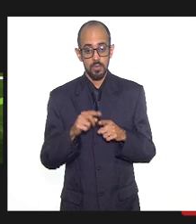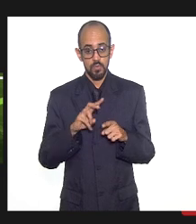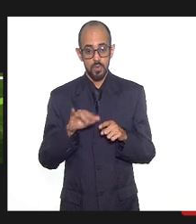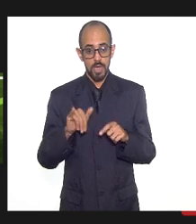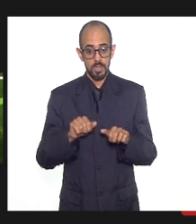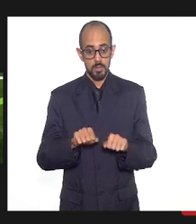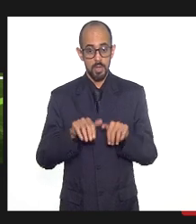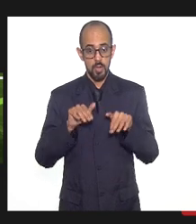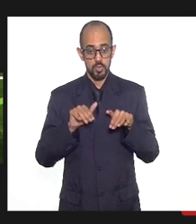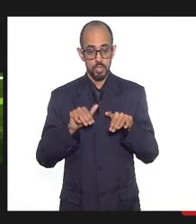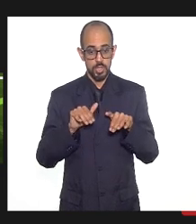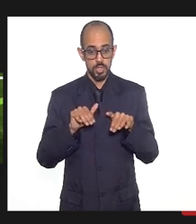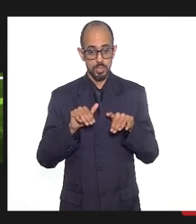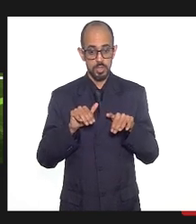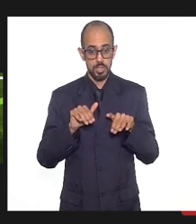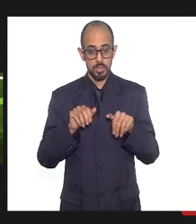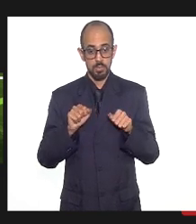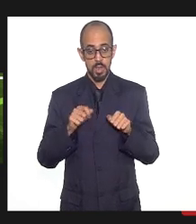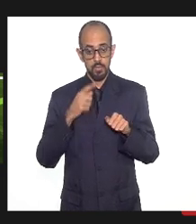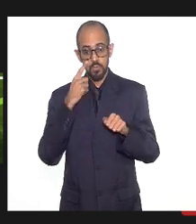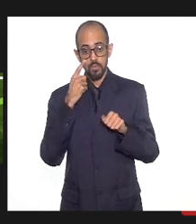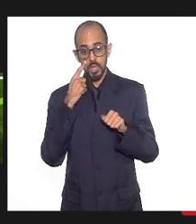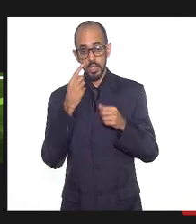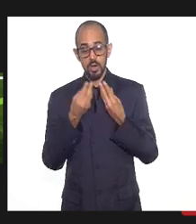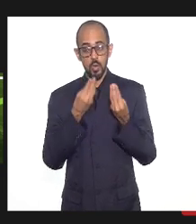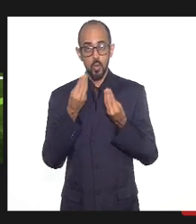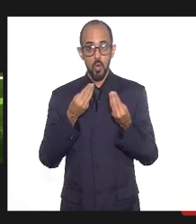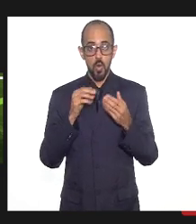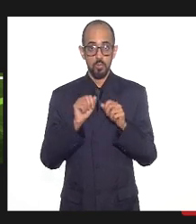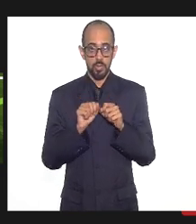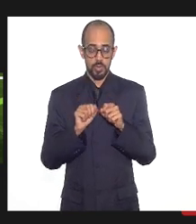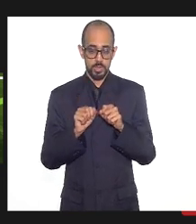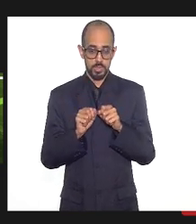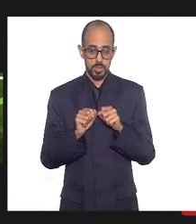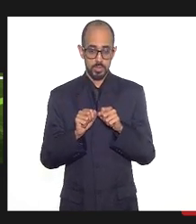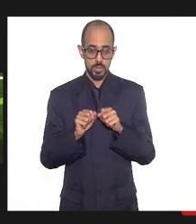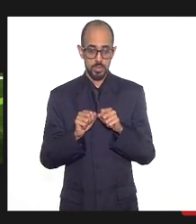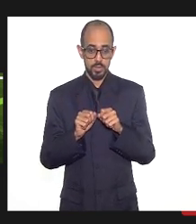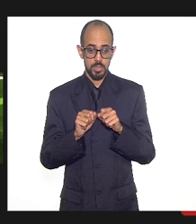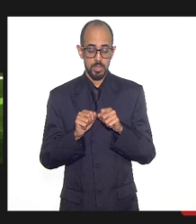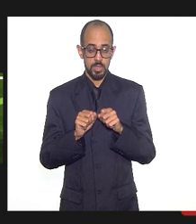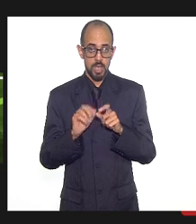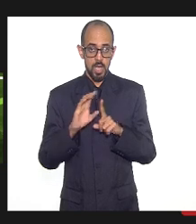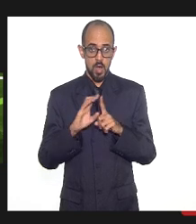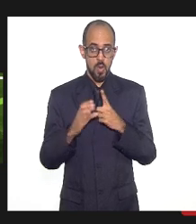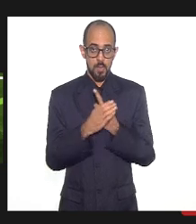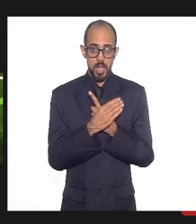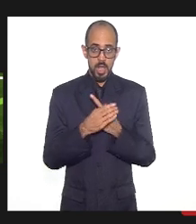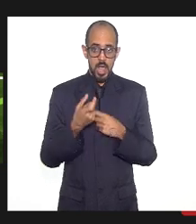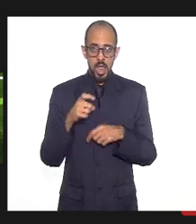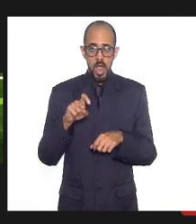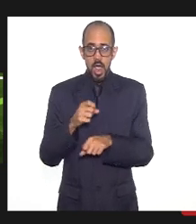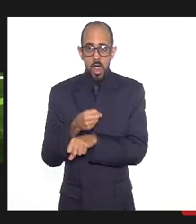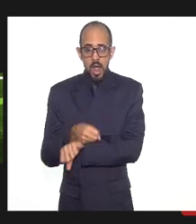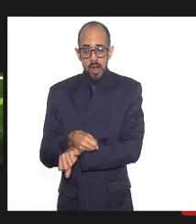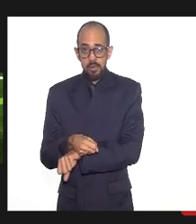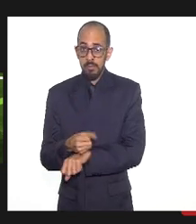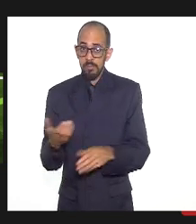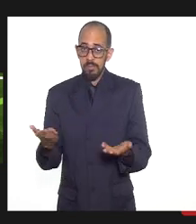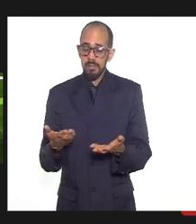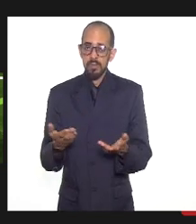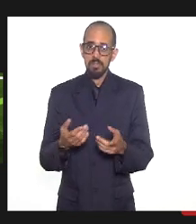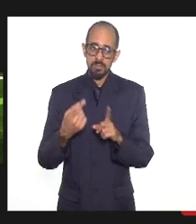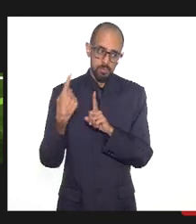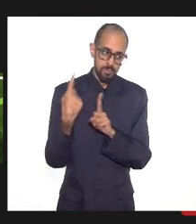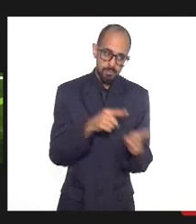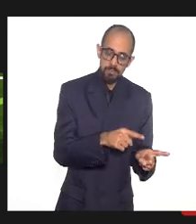aí, nós estamos uma grande audiência, e para ver assim, o que o povo quilombola hoje está sendo atacado de todos